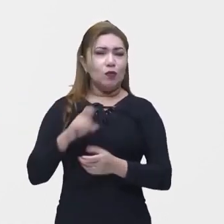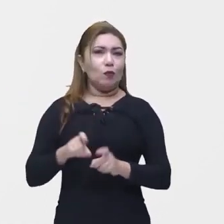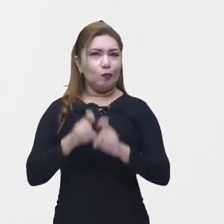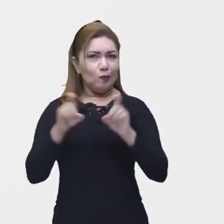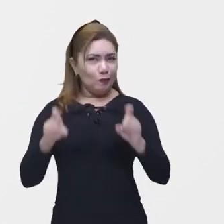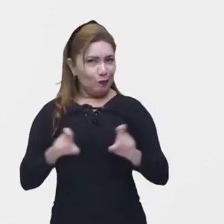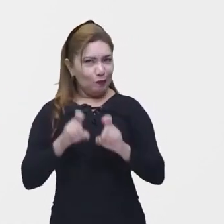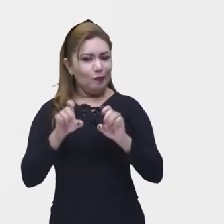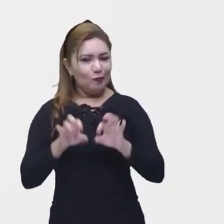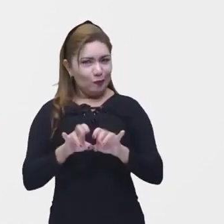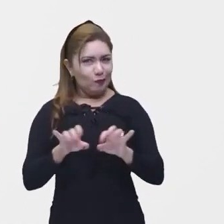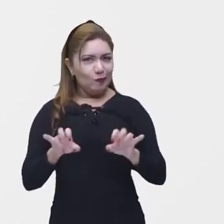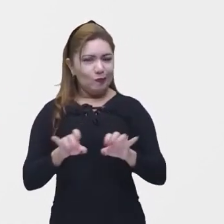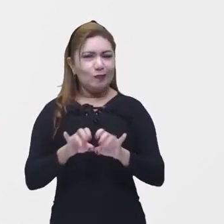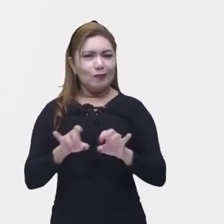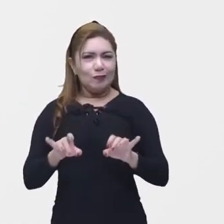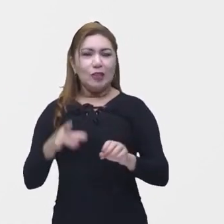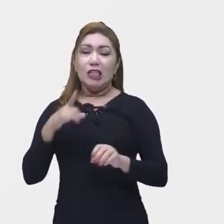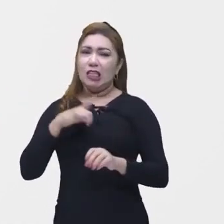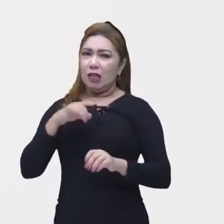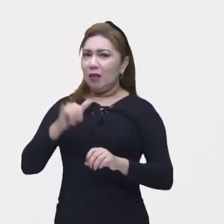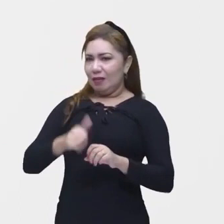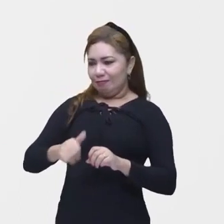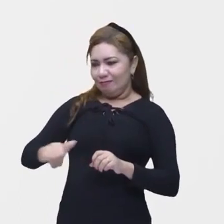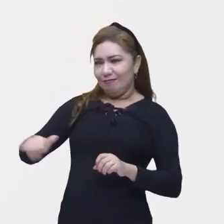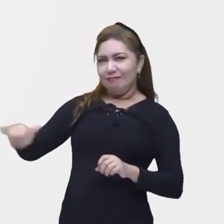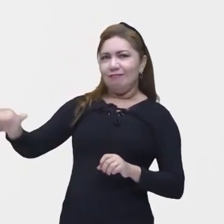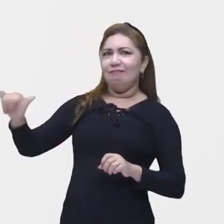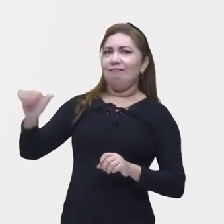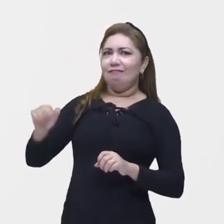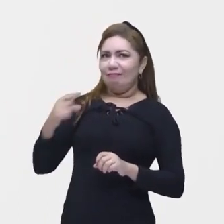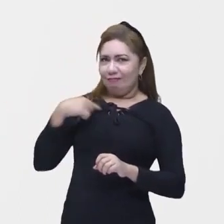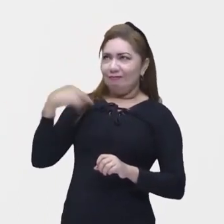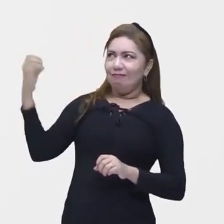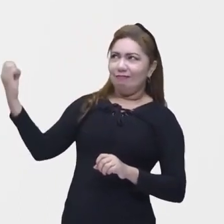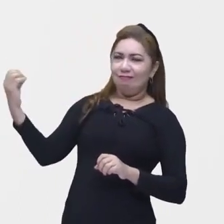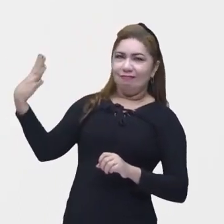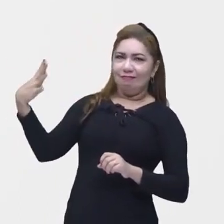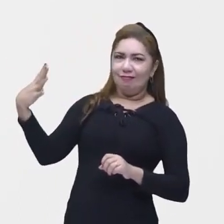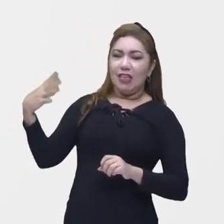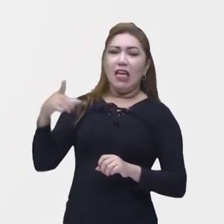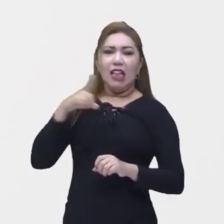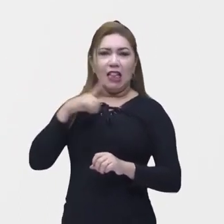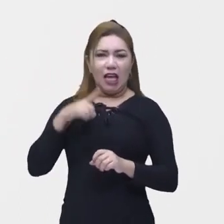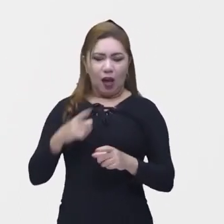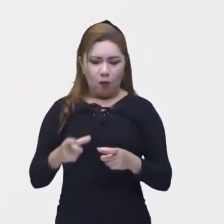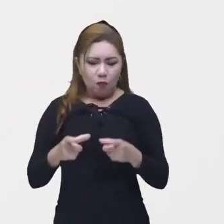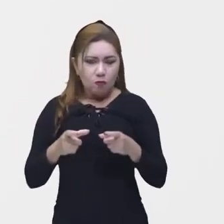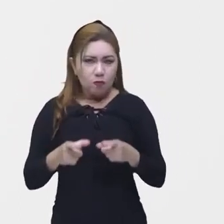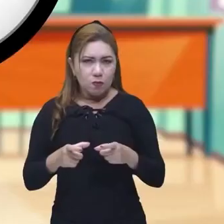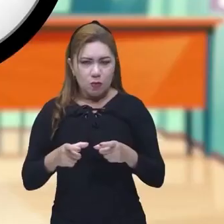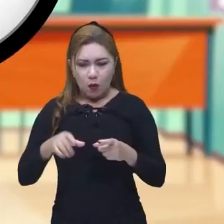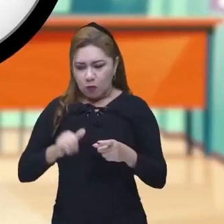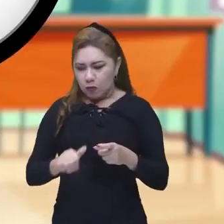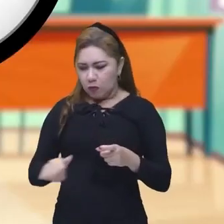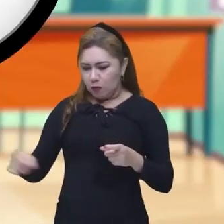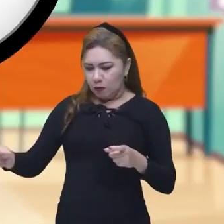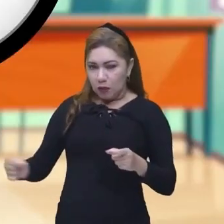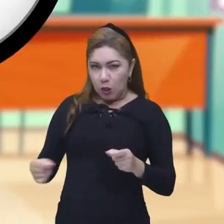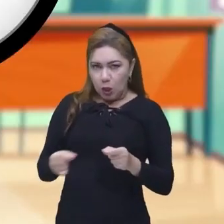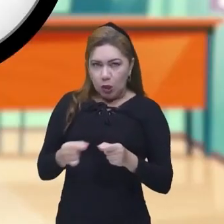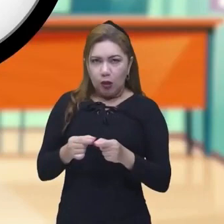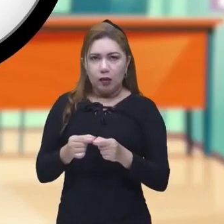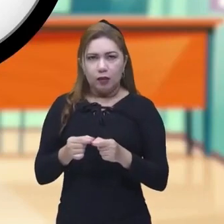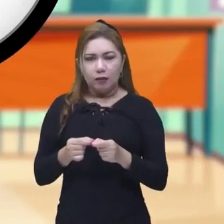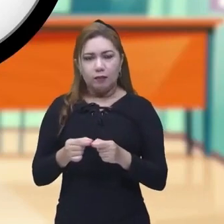horas. O relógio digital utiliza energia elétrica, que é normalmente suprida por uma bateria de pequena carga. O